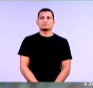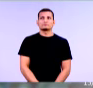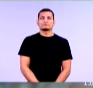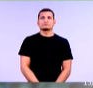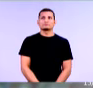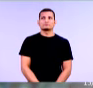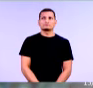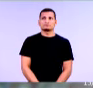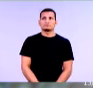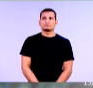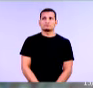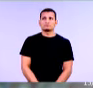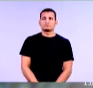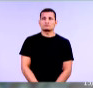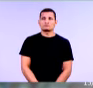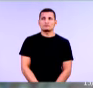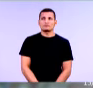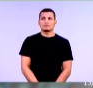Classe,